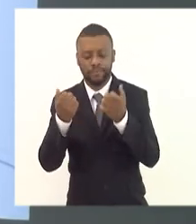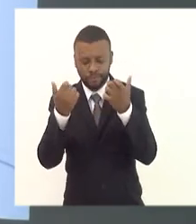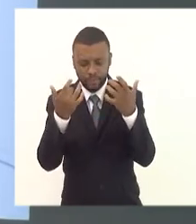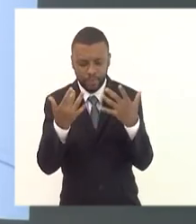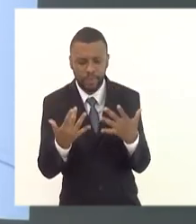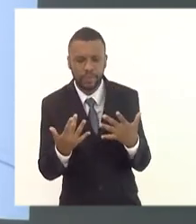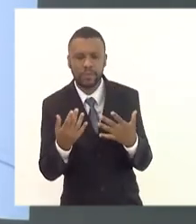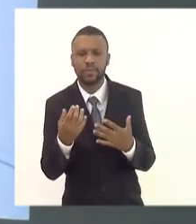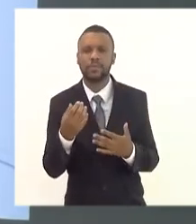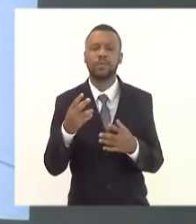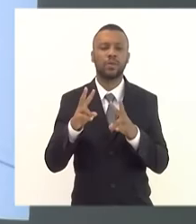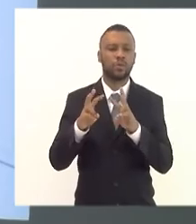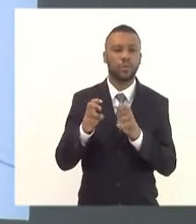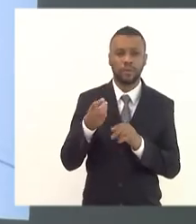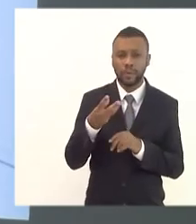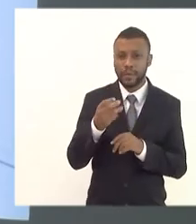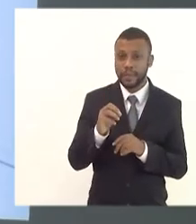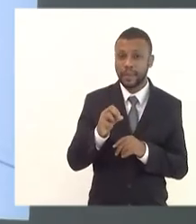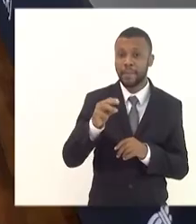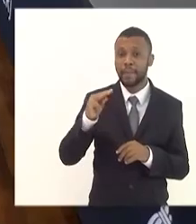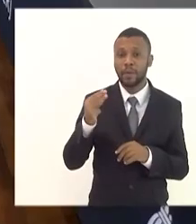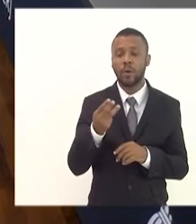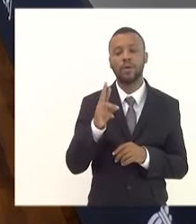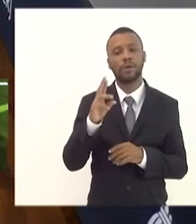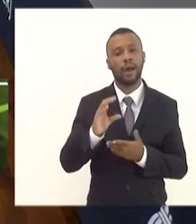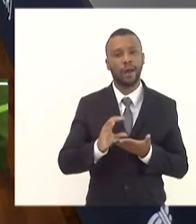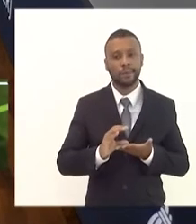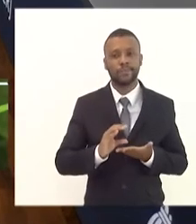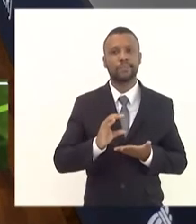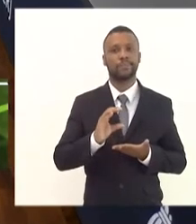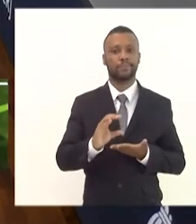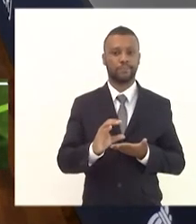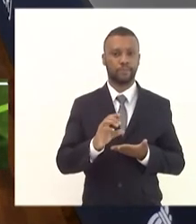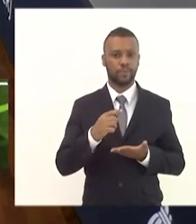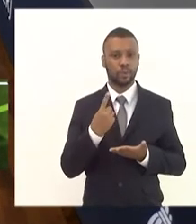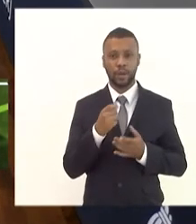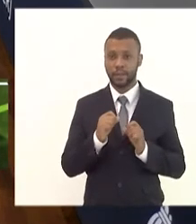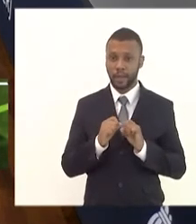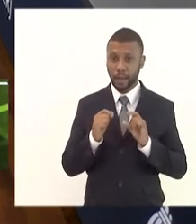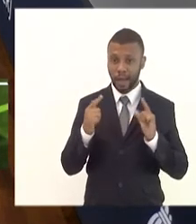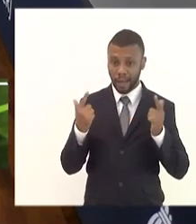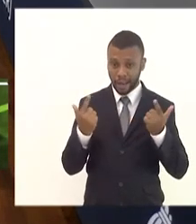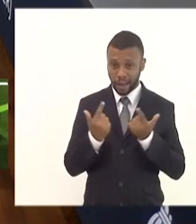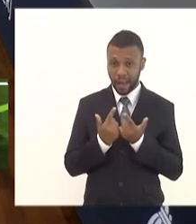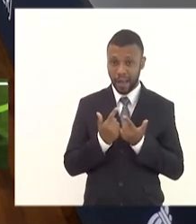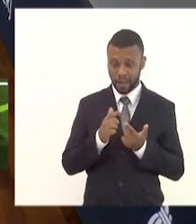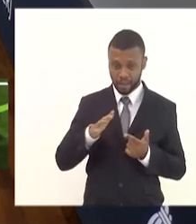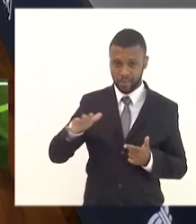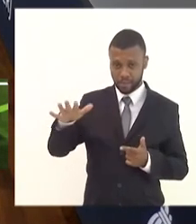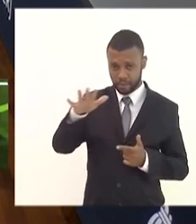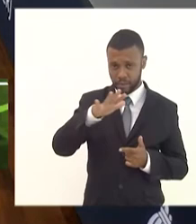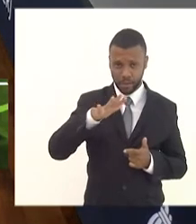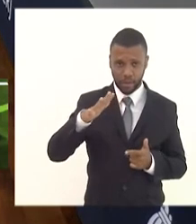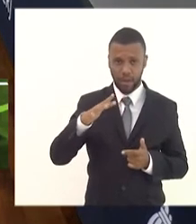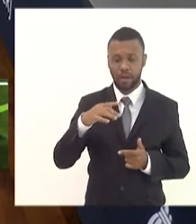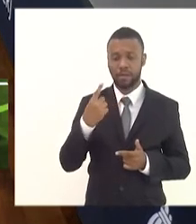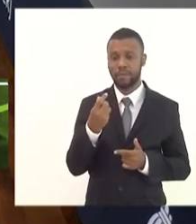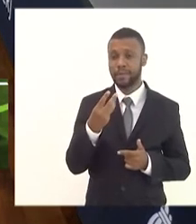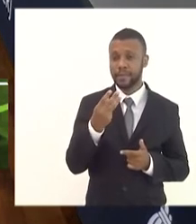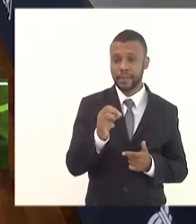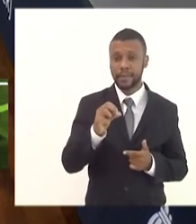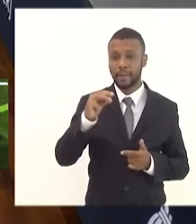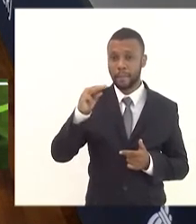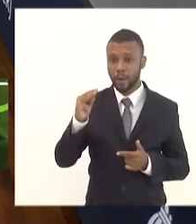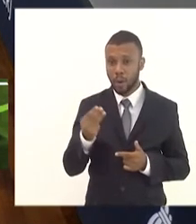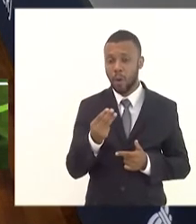dos 30 milhões de reais que nós, quando eu digo nós, a Assembleia Legislativa, através de